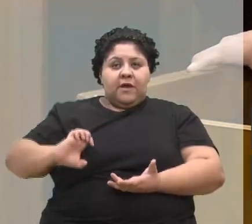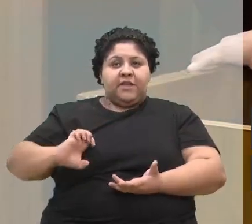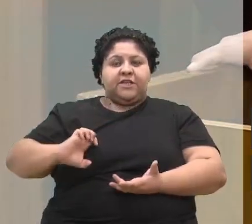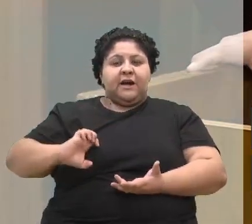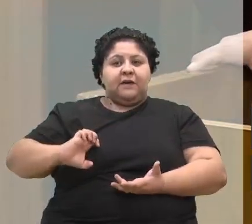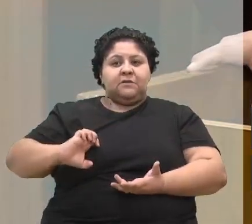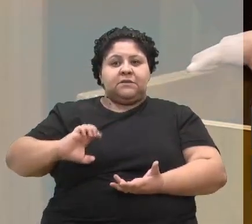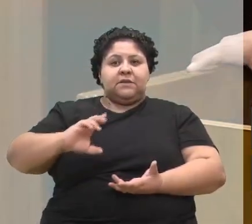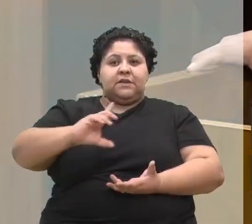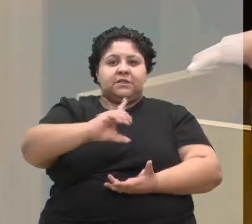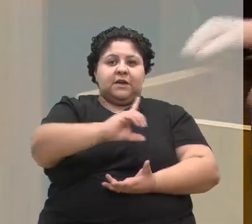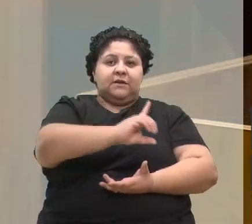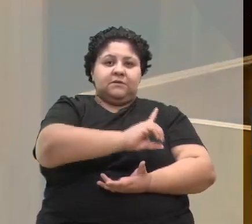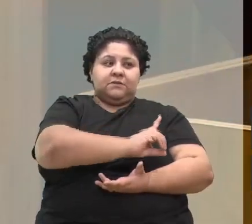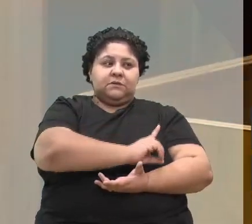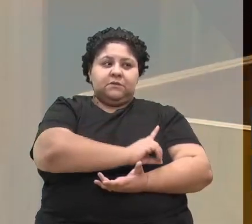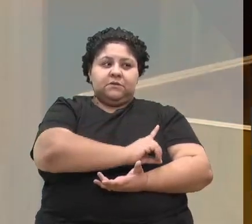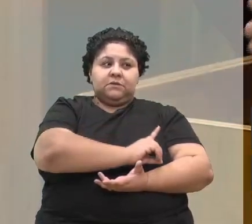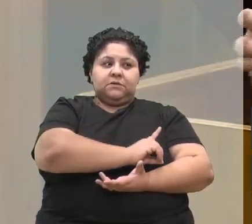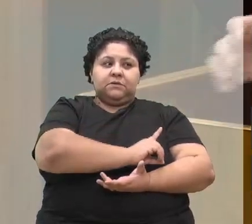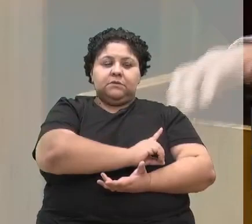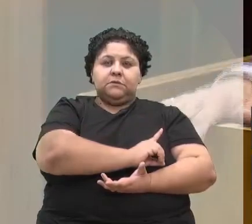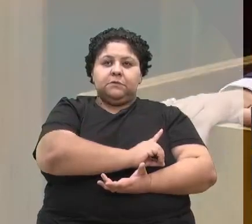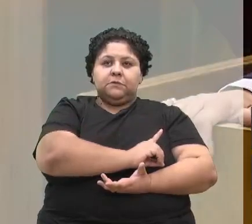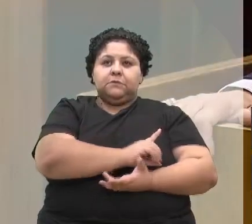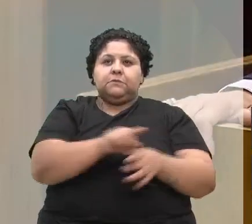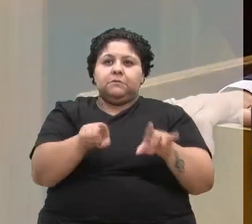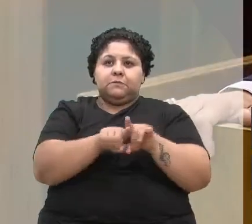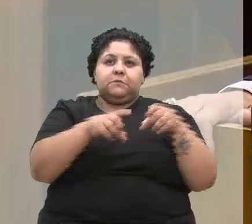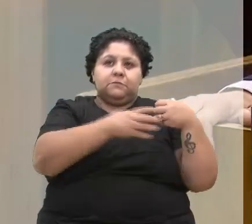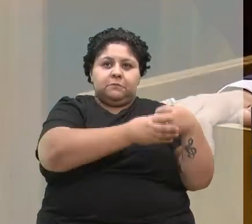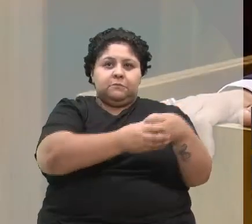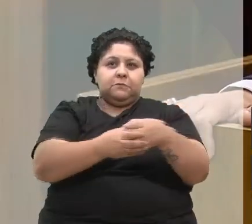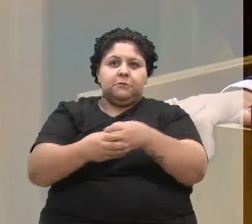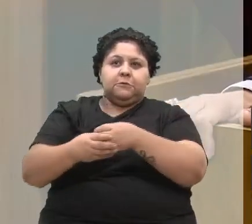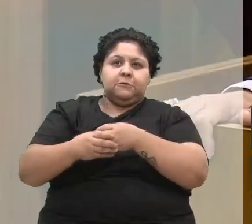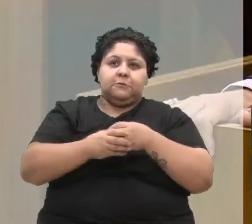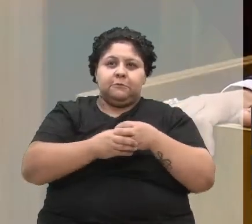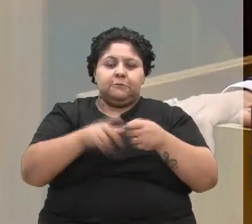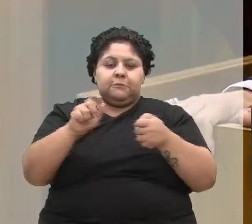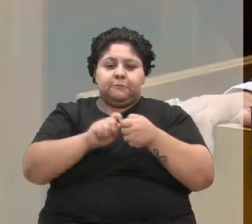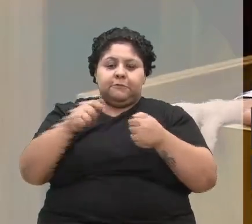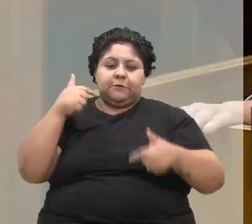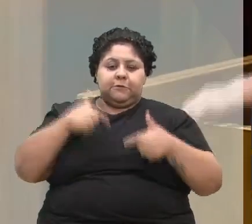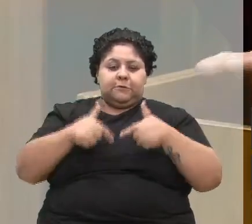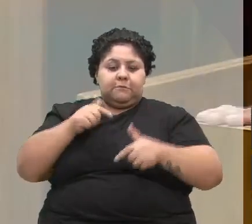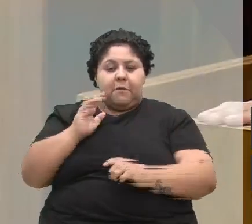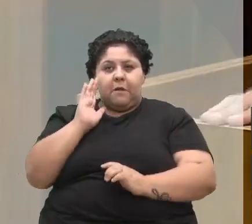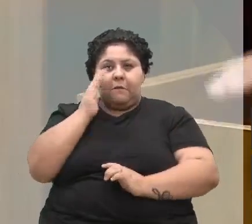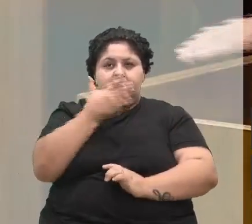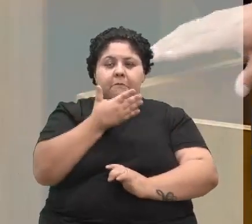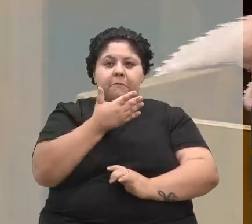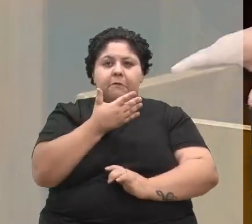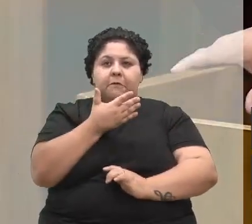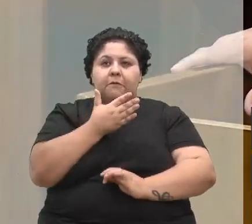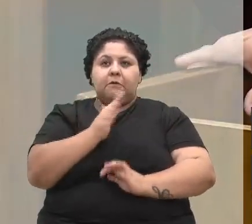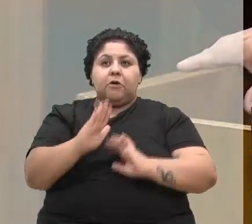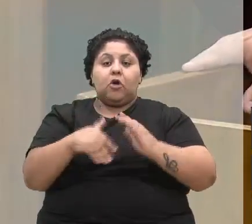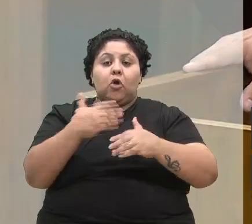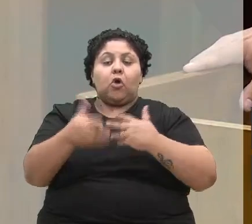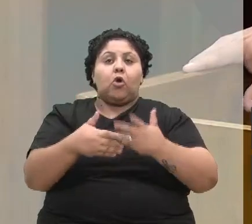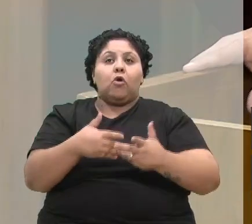parabéns ao prefeito Adiló, enfim, as equipes que estão aí comprometidas e fazendo a coisa acontecer. Quando é para